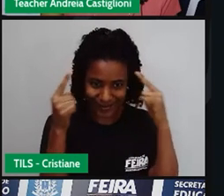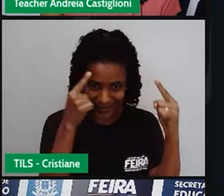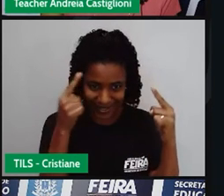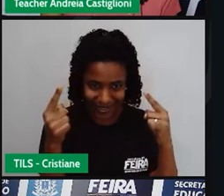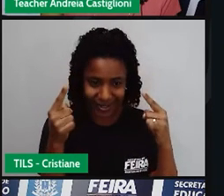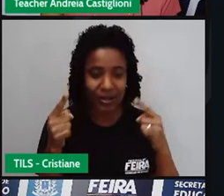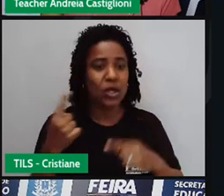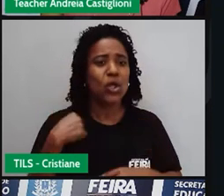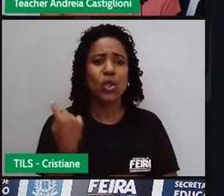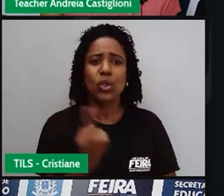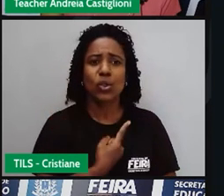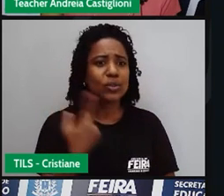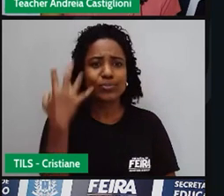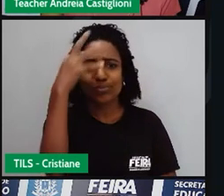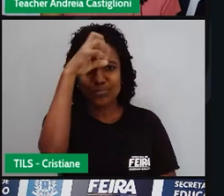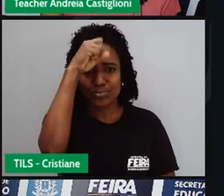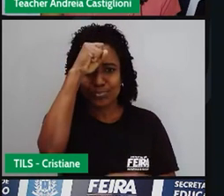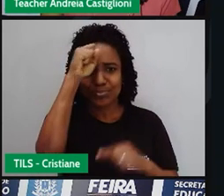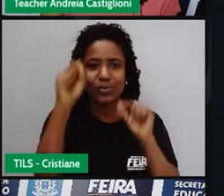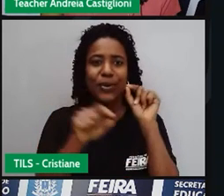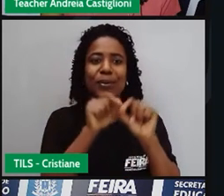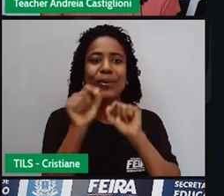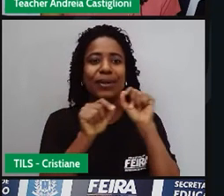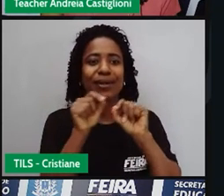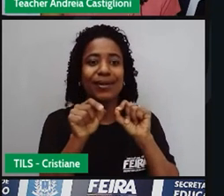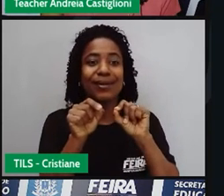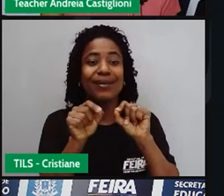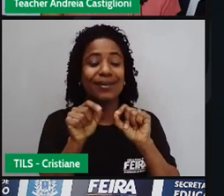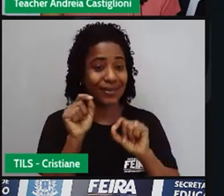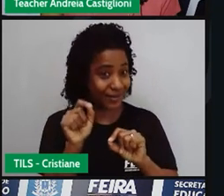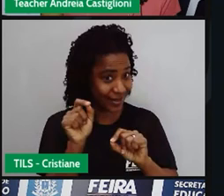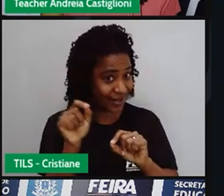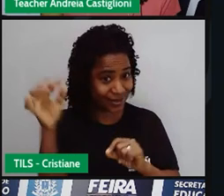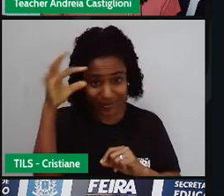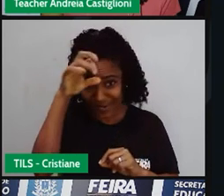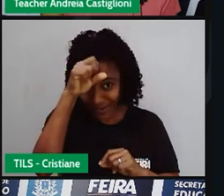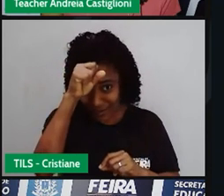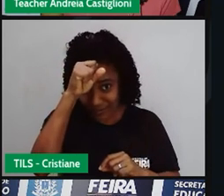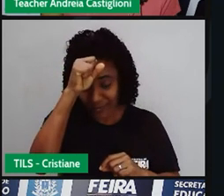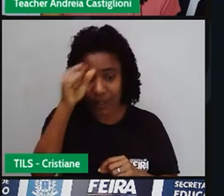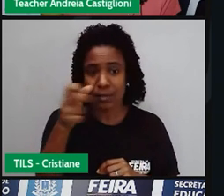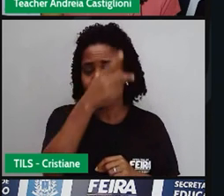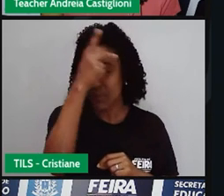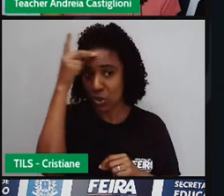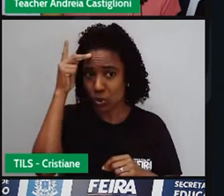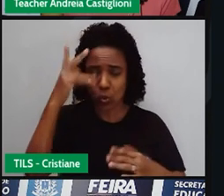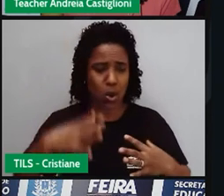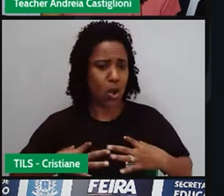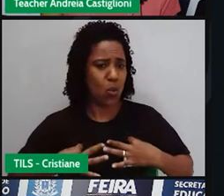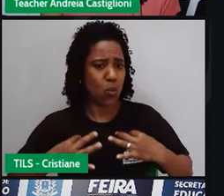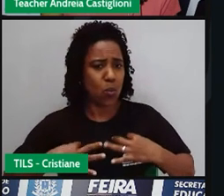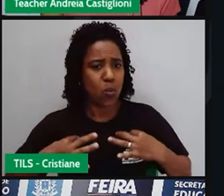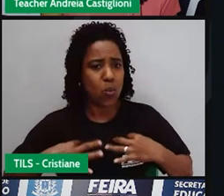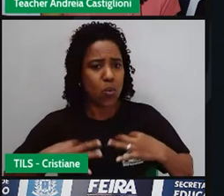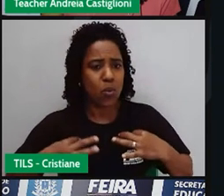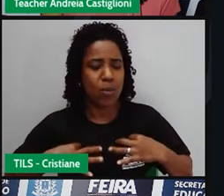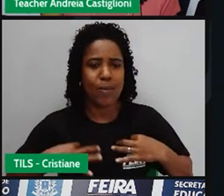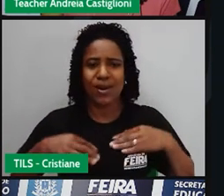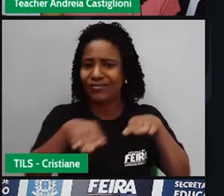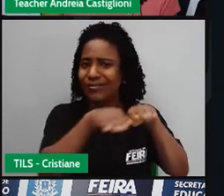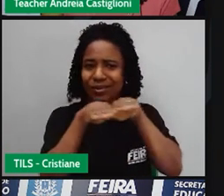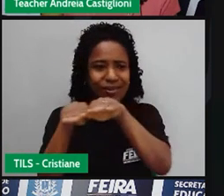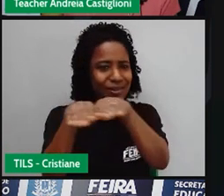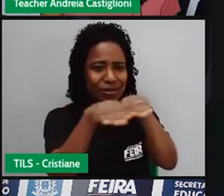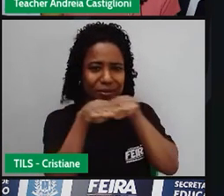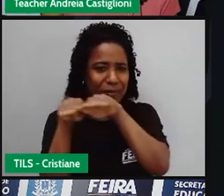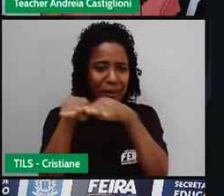o que foi que Nós aprendemos hoje Nós aprendemos que as roupas e as pessoas utilizam não são